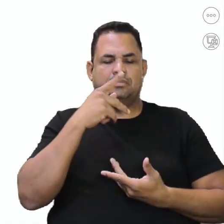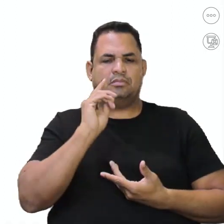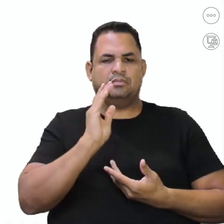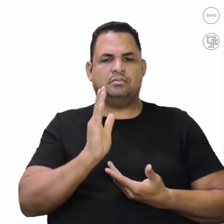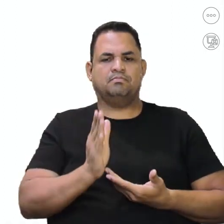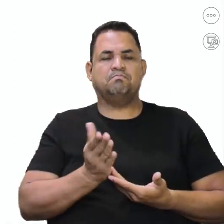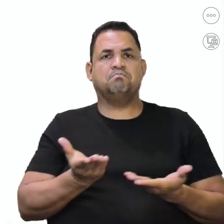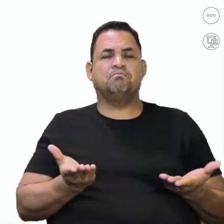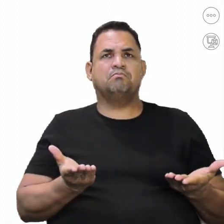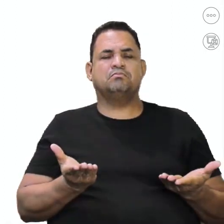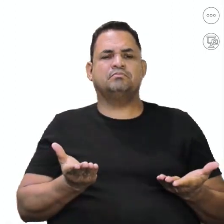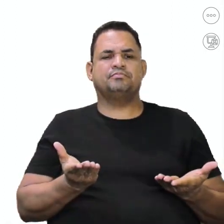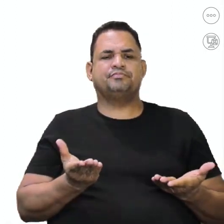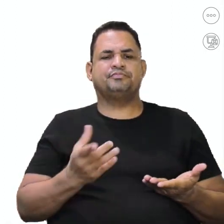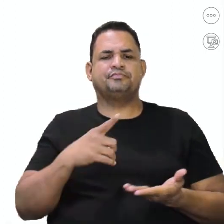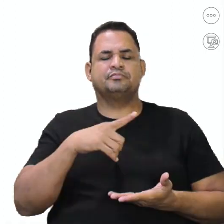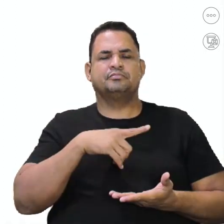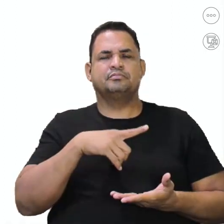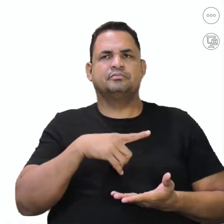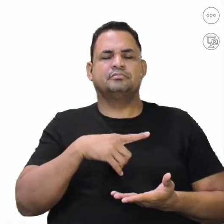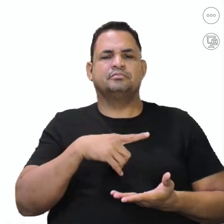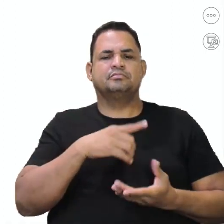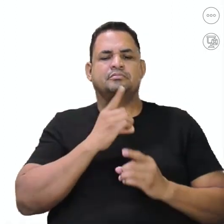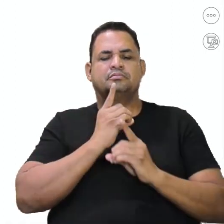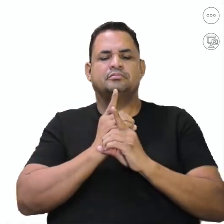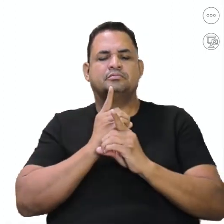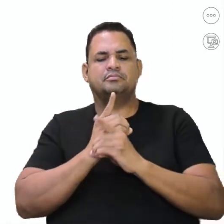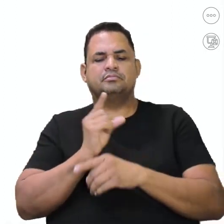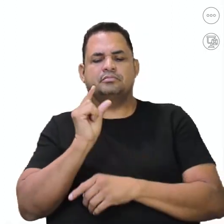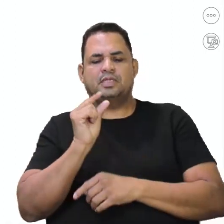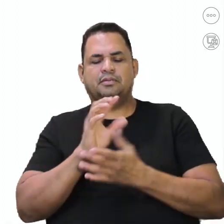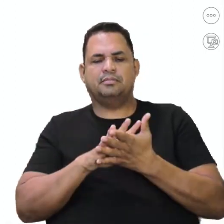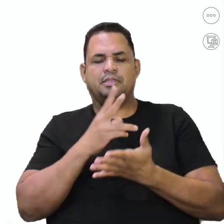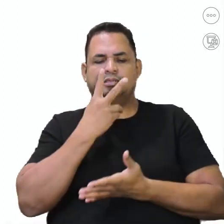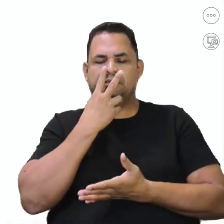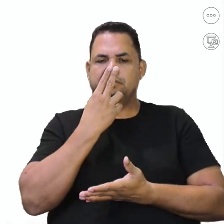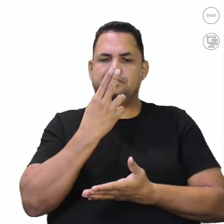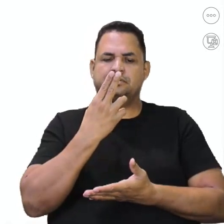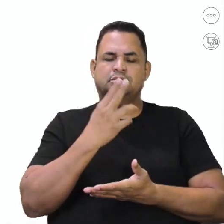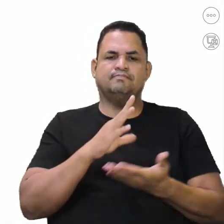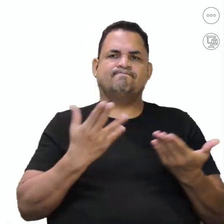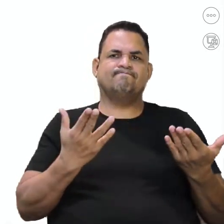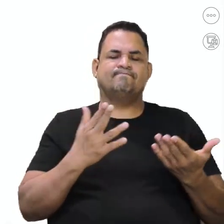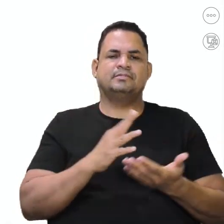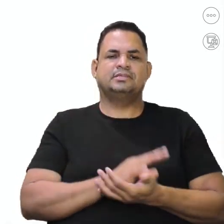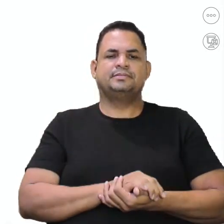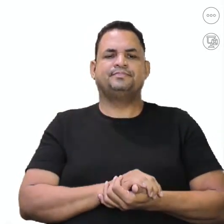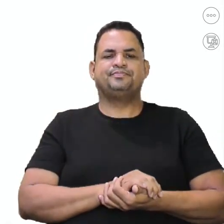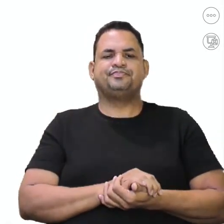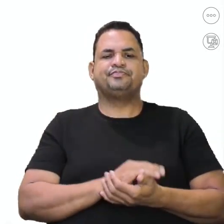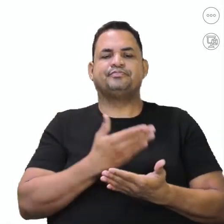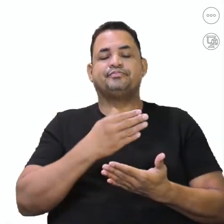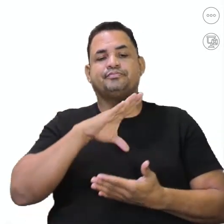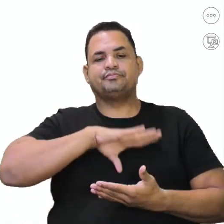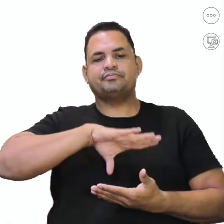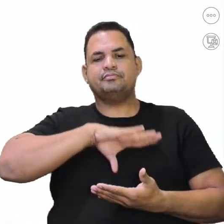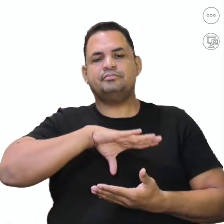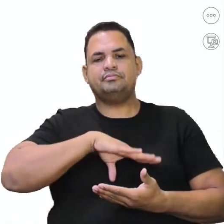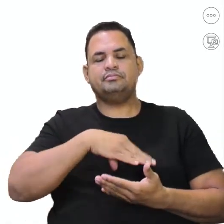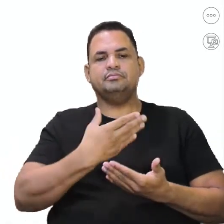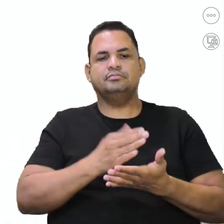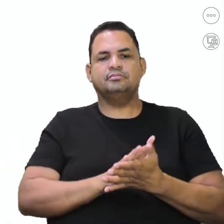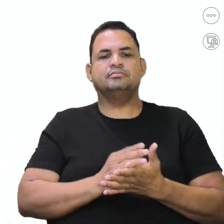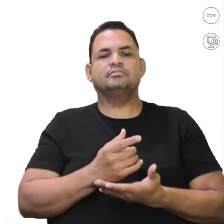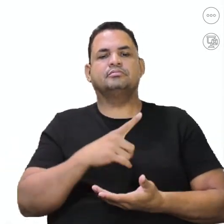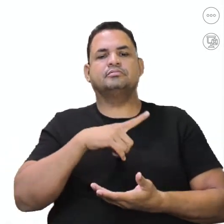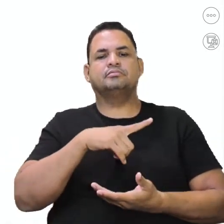vocês, tem a questão de você encontrar mais palavras cognatas, que são aquelas palavras parecidas com português, porque recebem